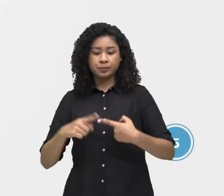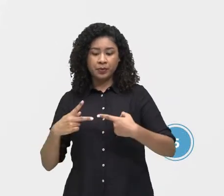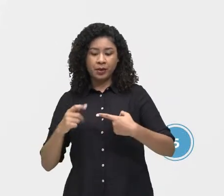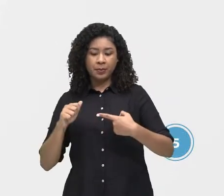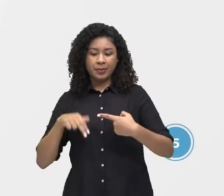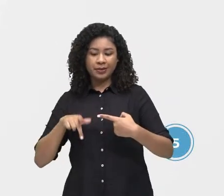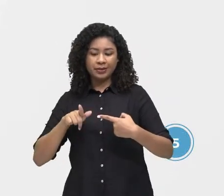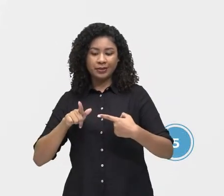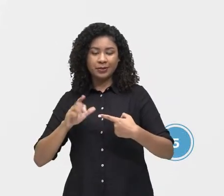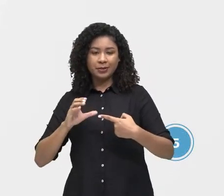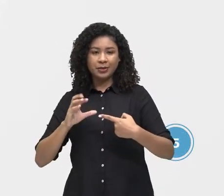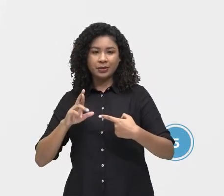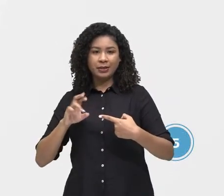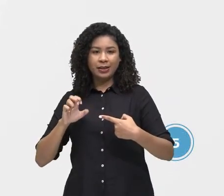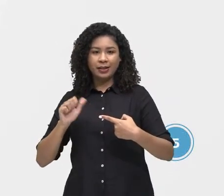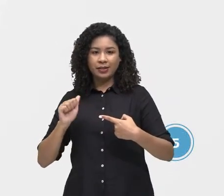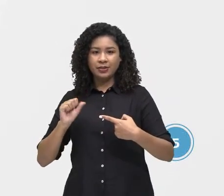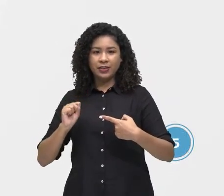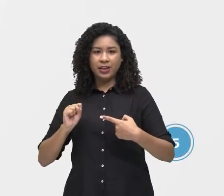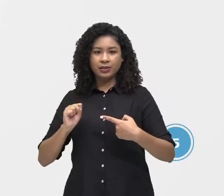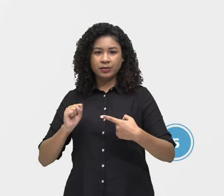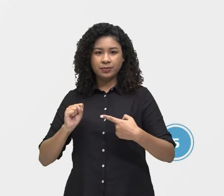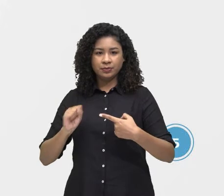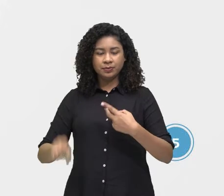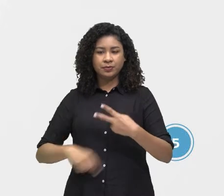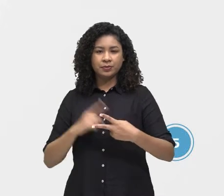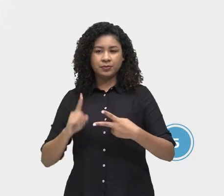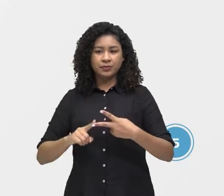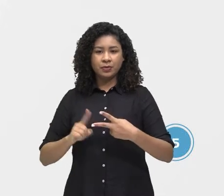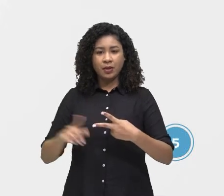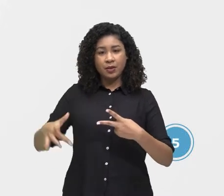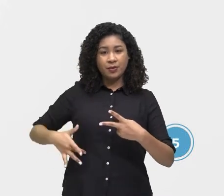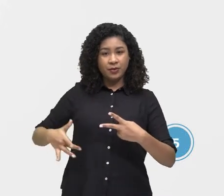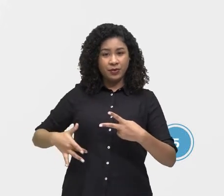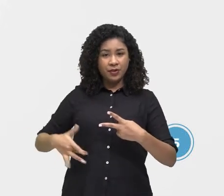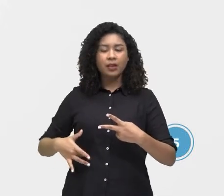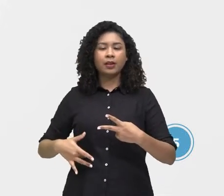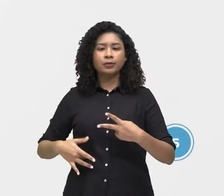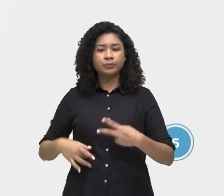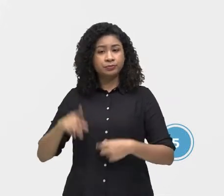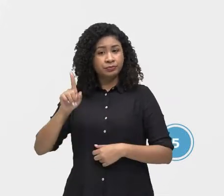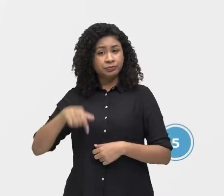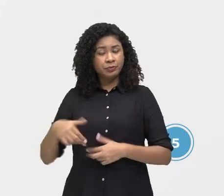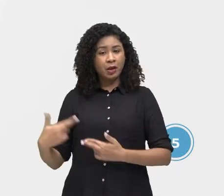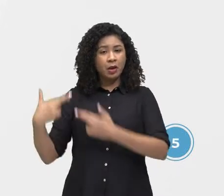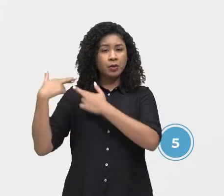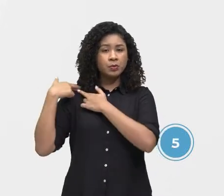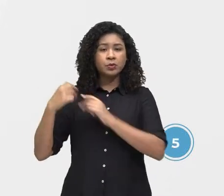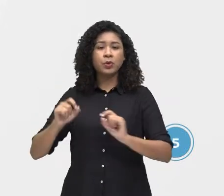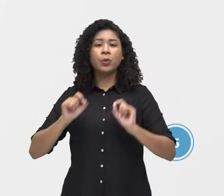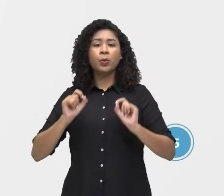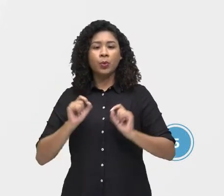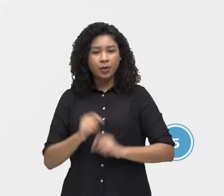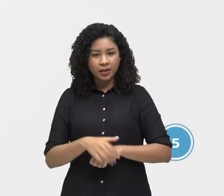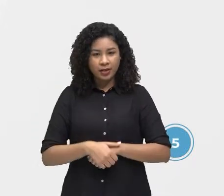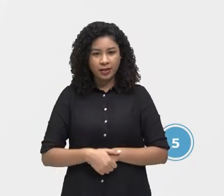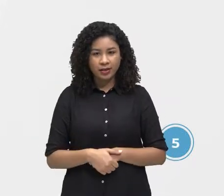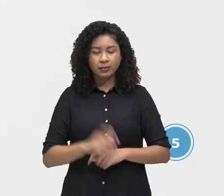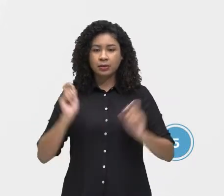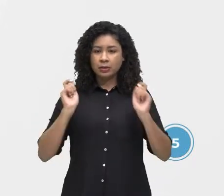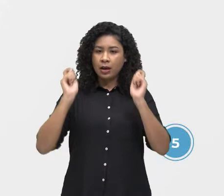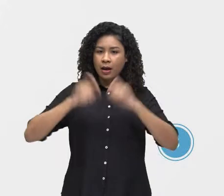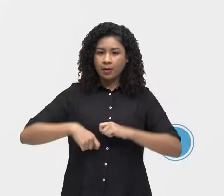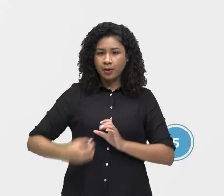que são glândulas anexas do sistema digestório humano. Entre as funções do fígado, destaca-se a capacidade